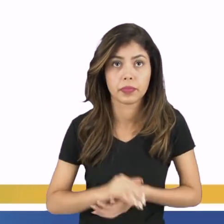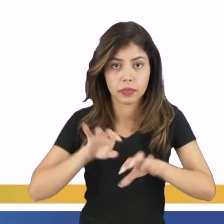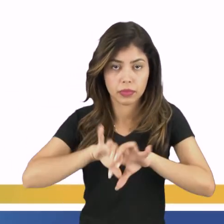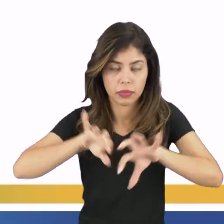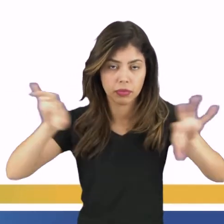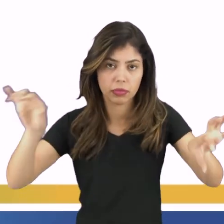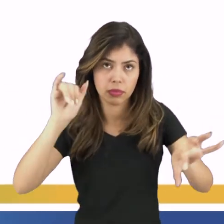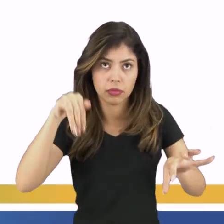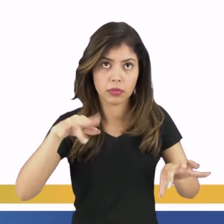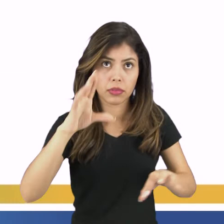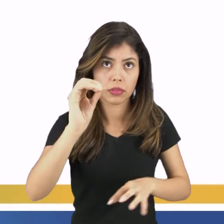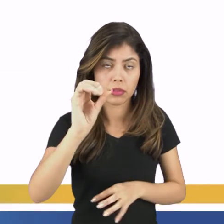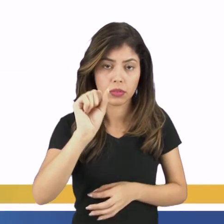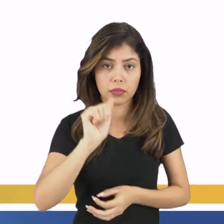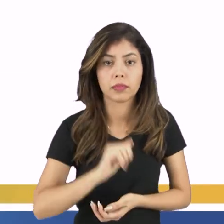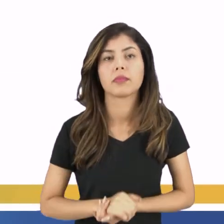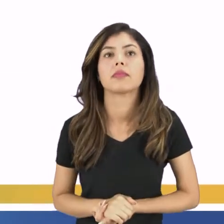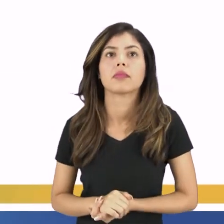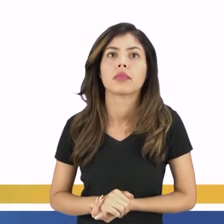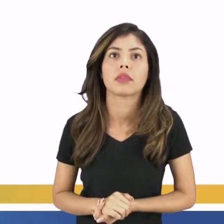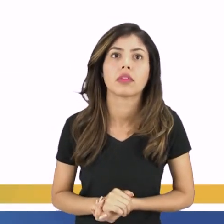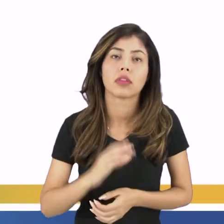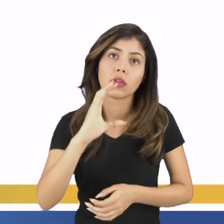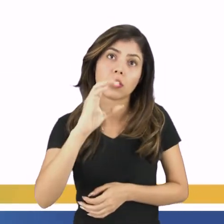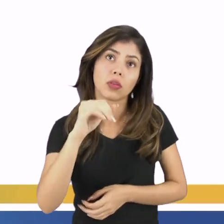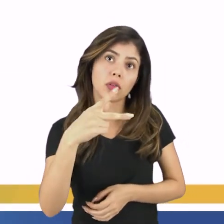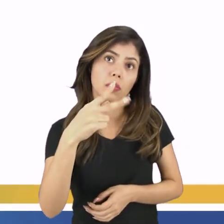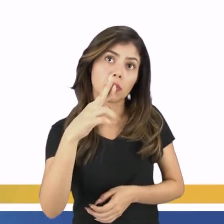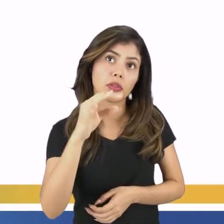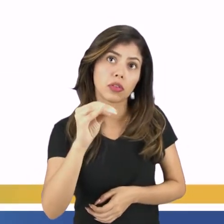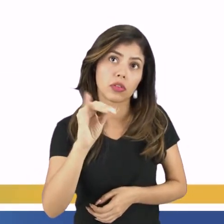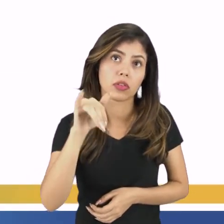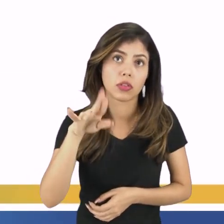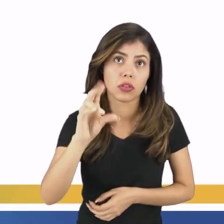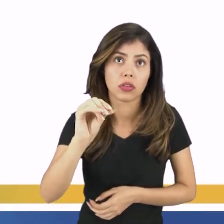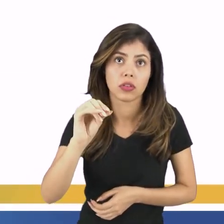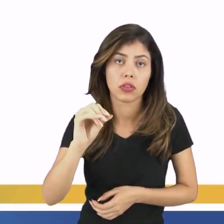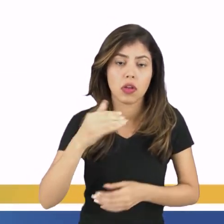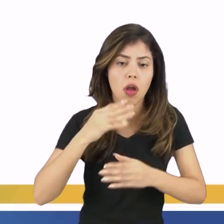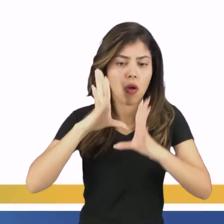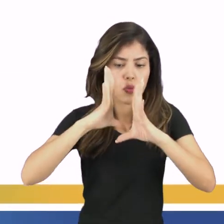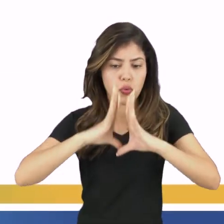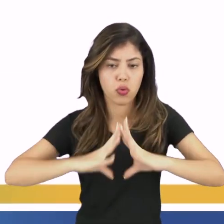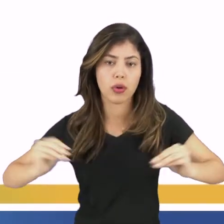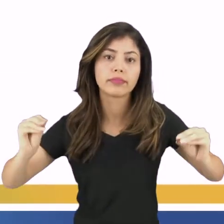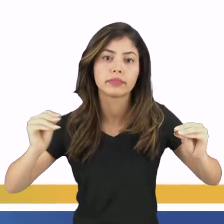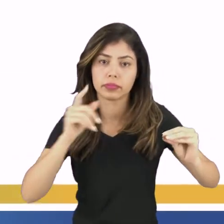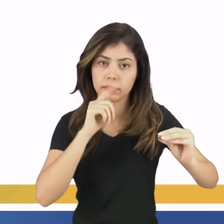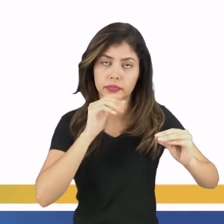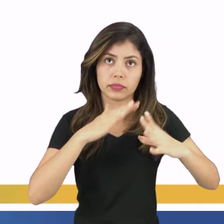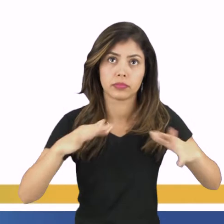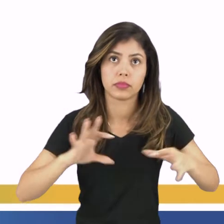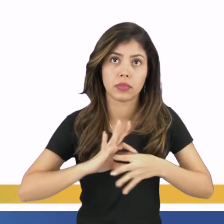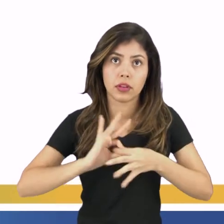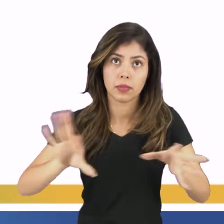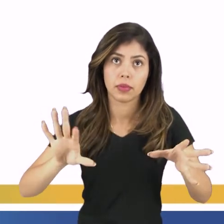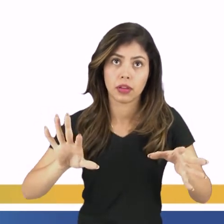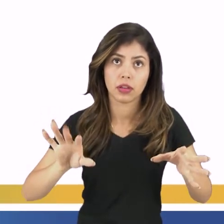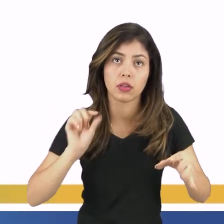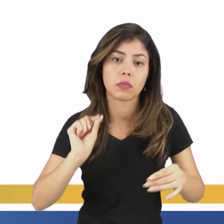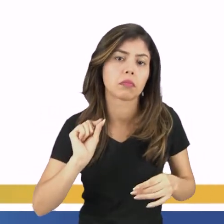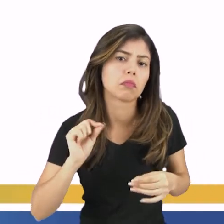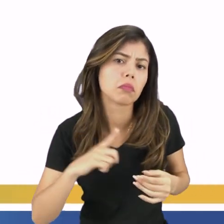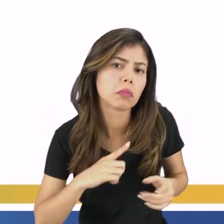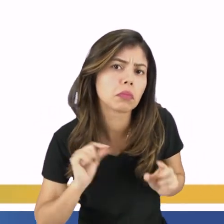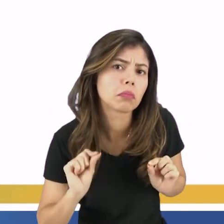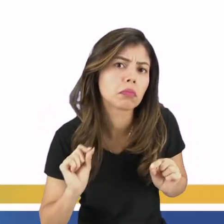separação dos íons. Os compostos iônicos, quando fundidos ou dissolvidos em água, liberam seus íons. E o que